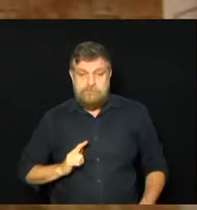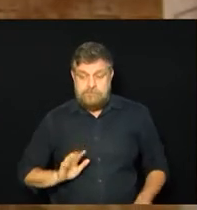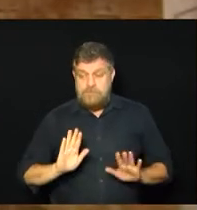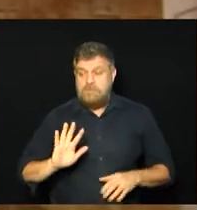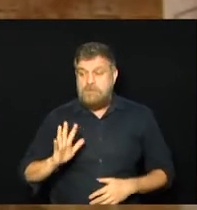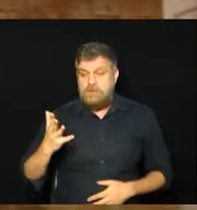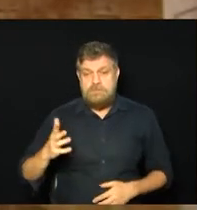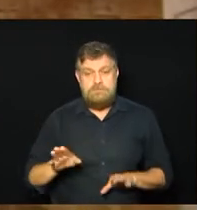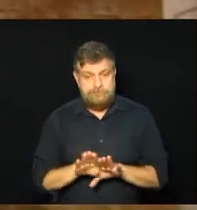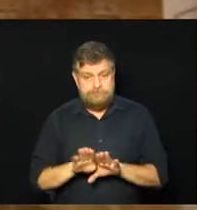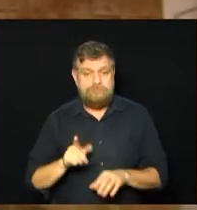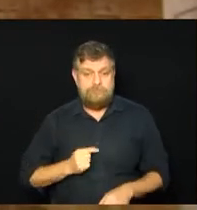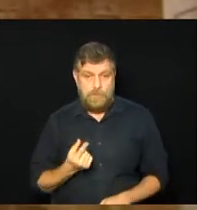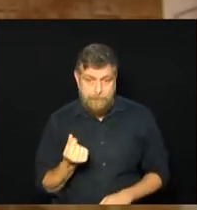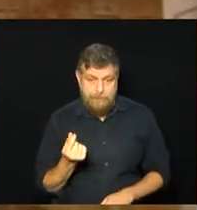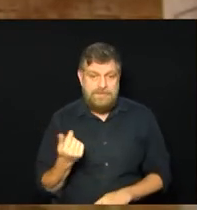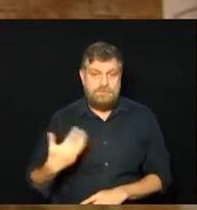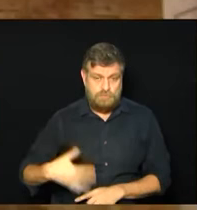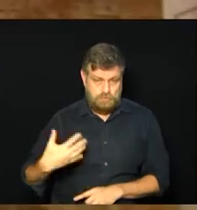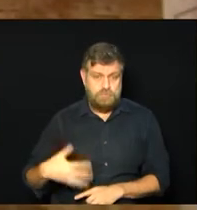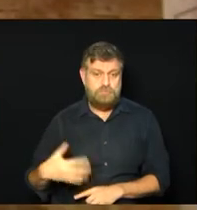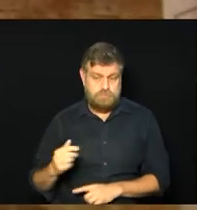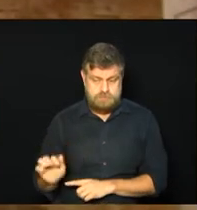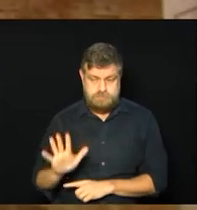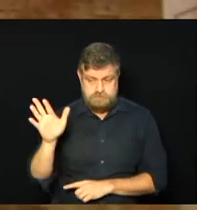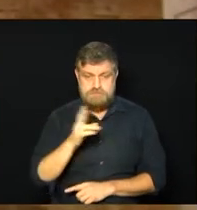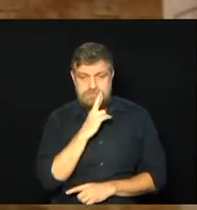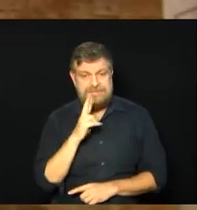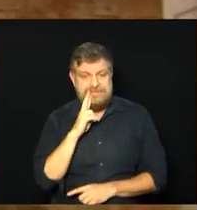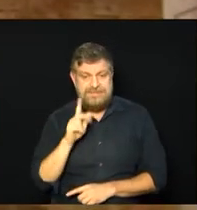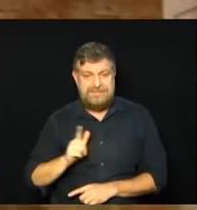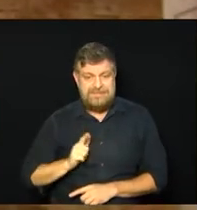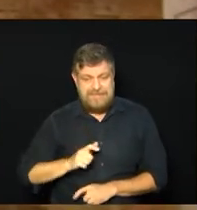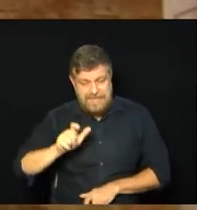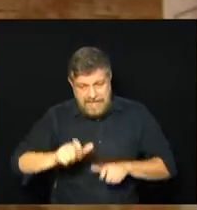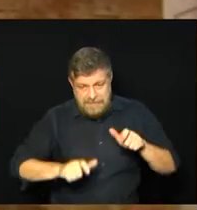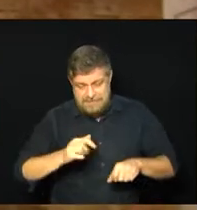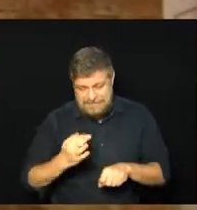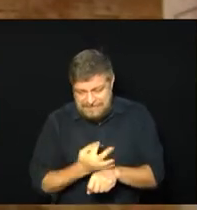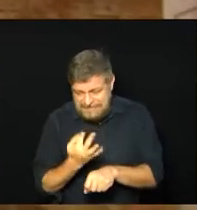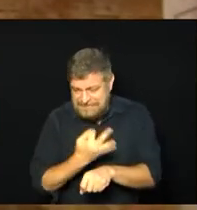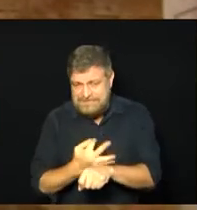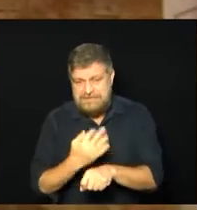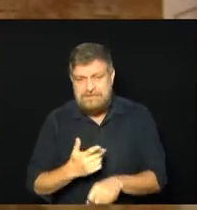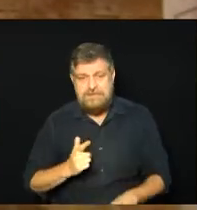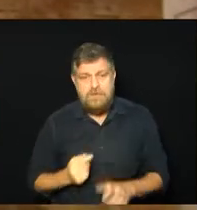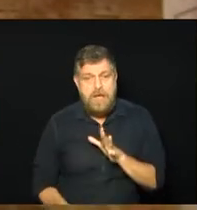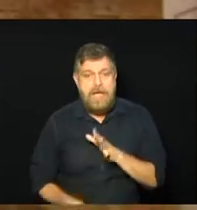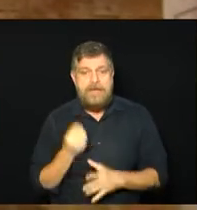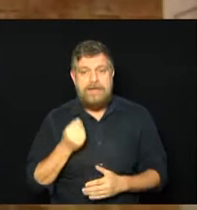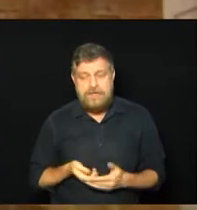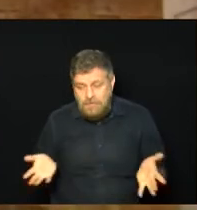acabou influenciando também um pouco no aumento de preço. Então, os estabelecimentos tiveram que repassar, mas muita gente, para aproveitar o movimento, está criando promoções